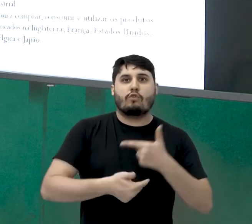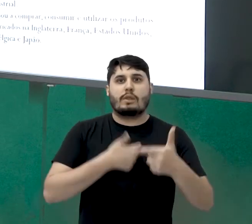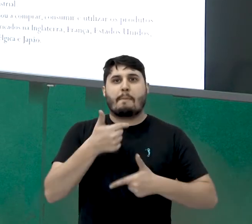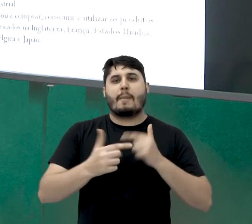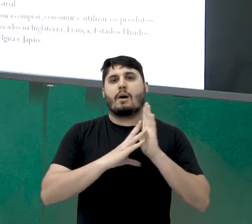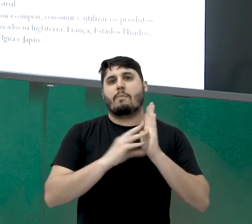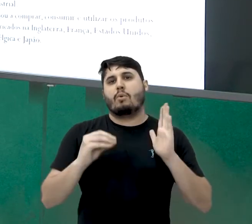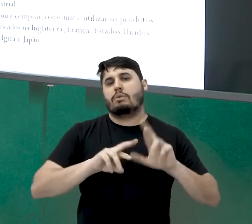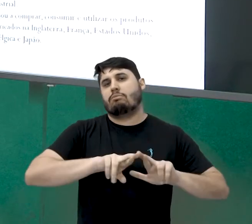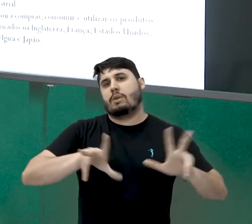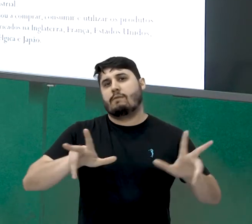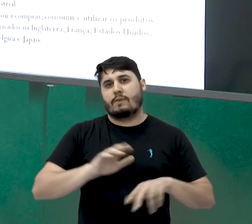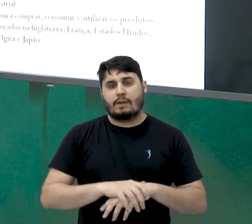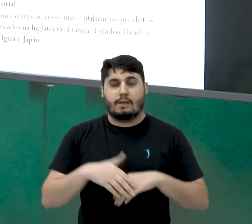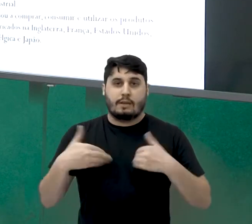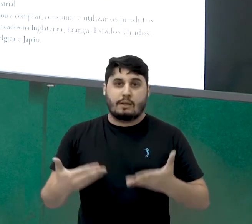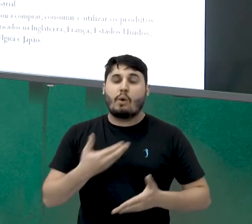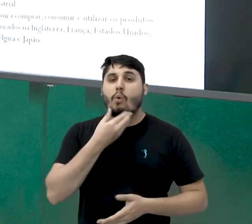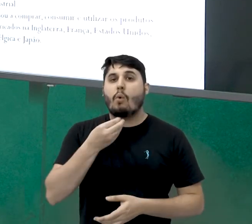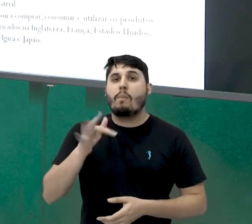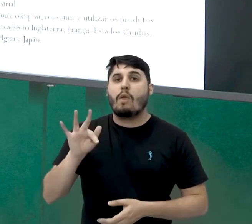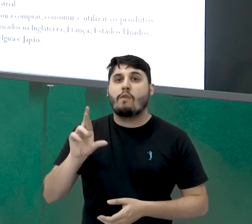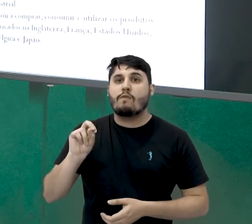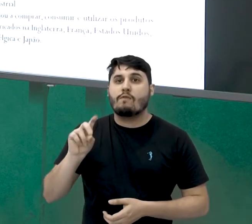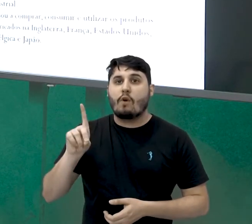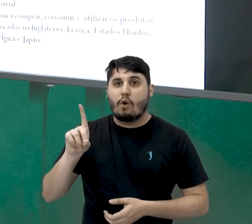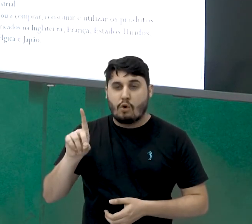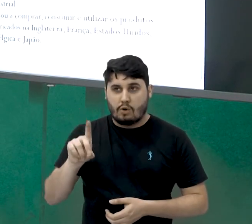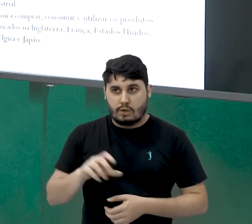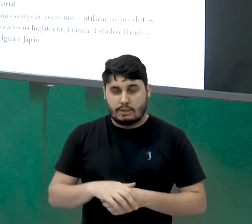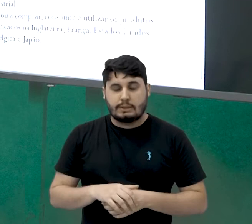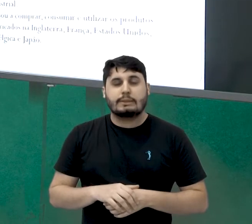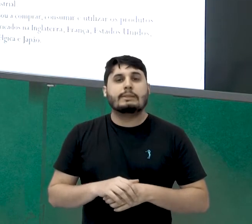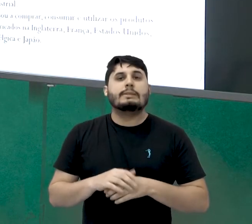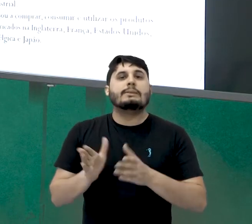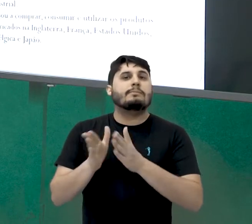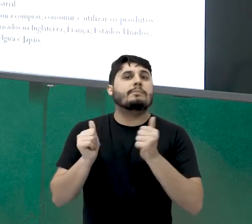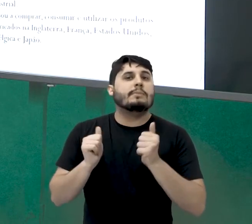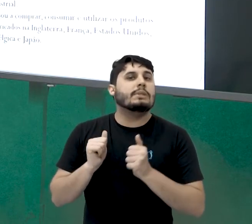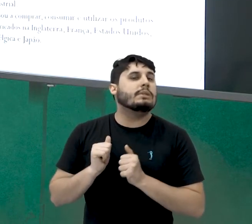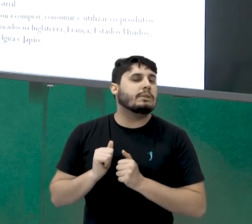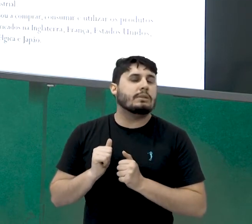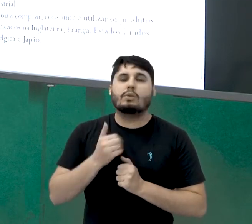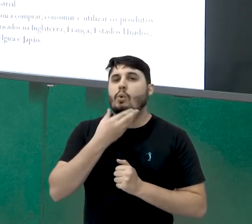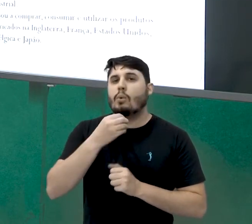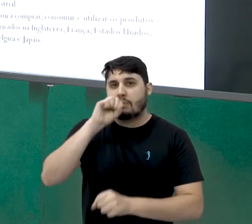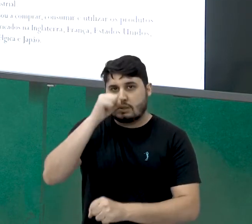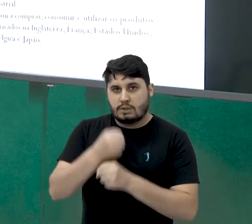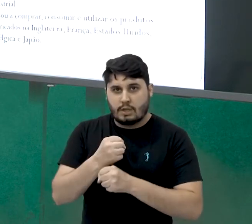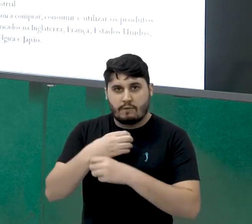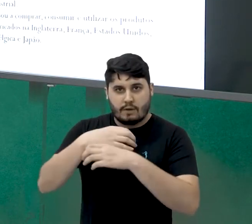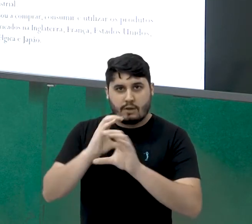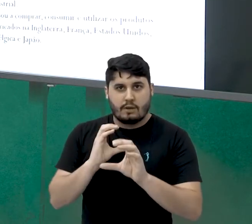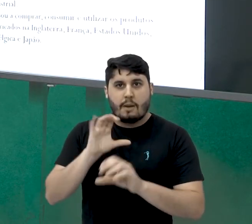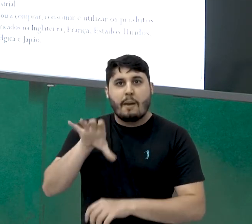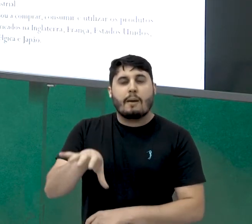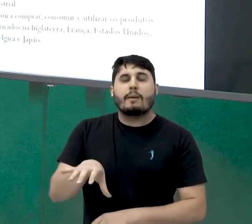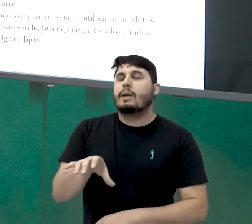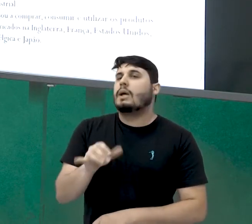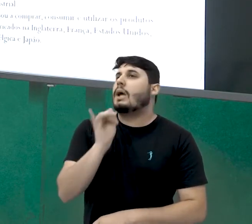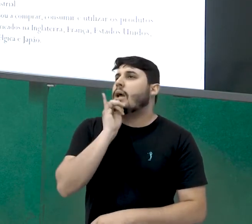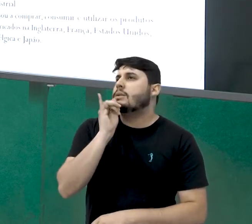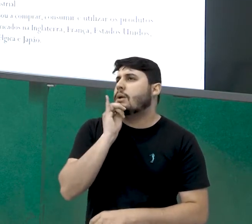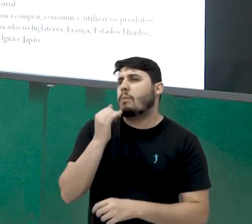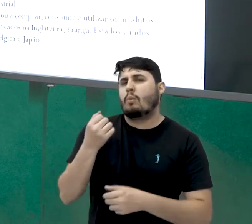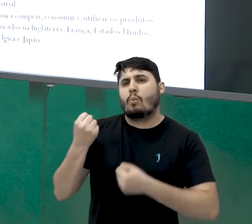Ford, ele fez o seguinte, quando ele começou a sua fábrica, ele pediu para que os seus chefes de engenharia pegassem um carro da Chrysler, né, de